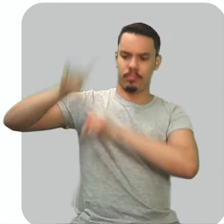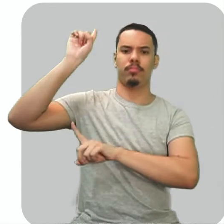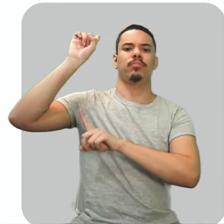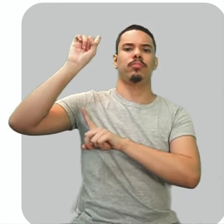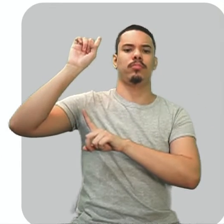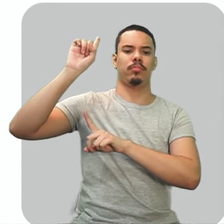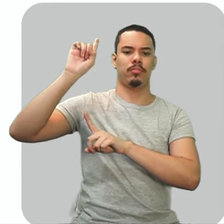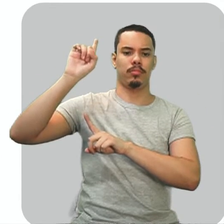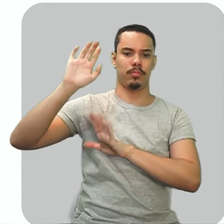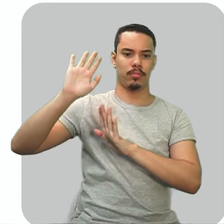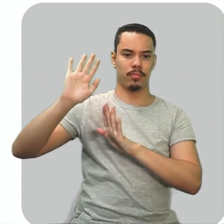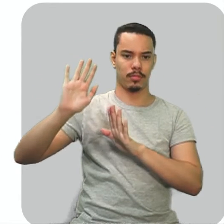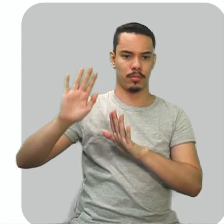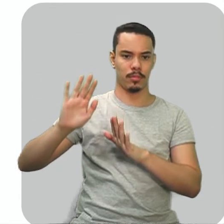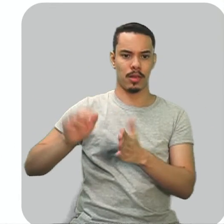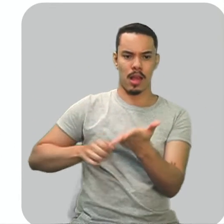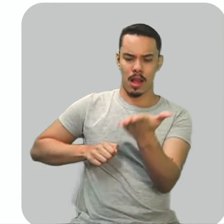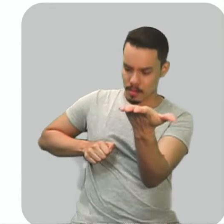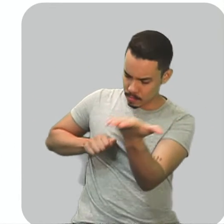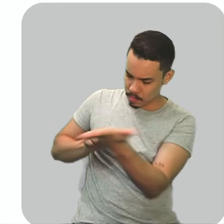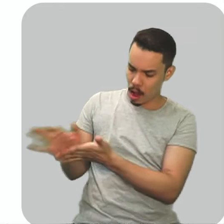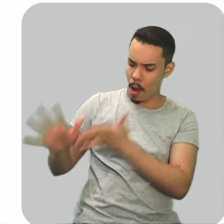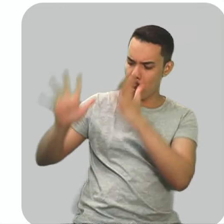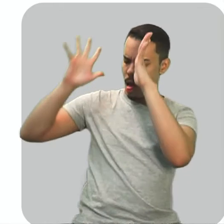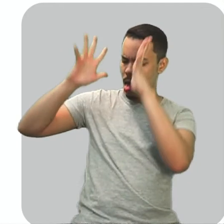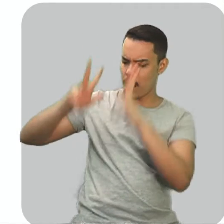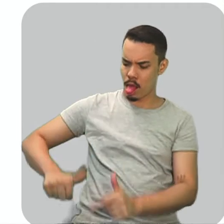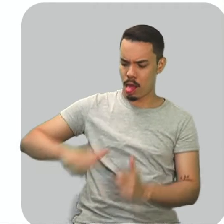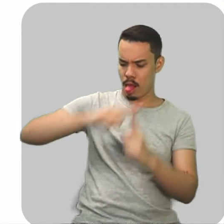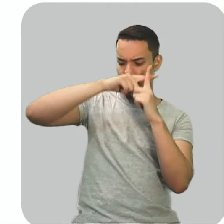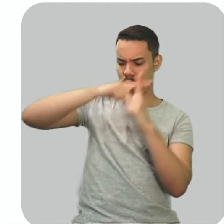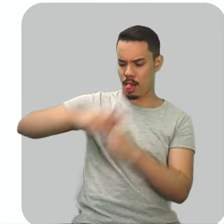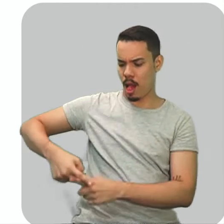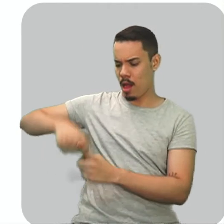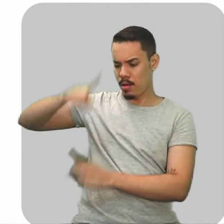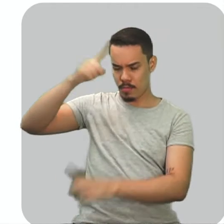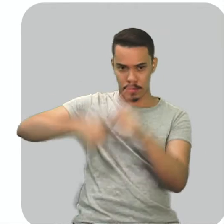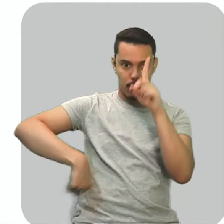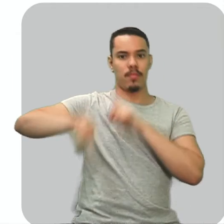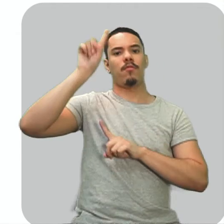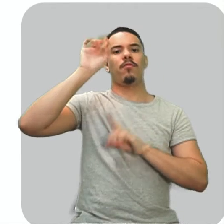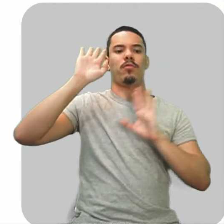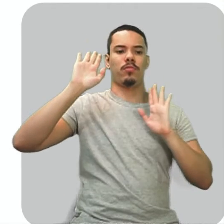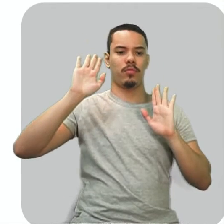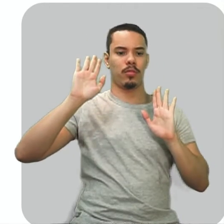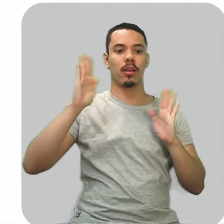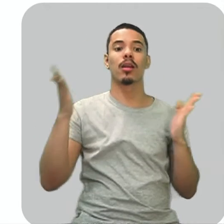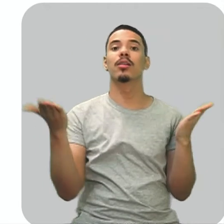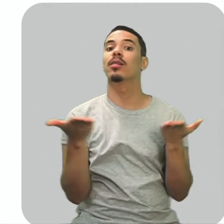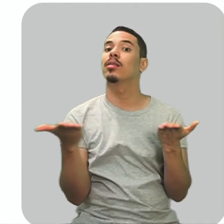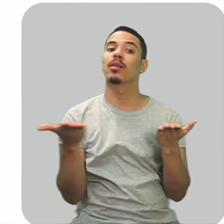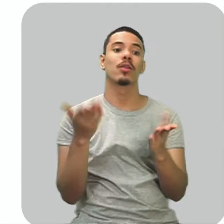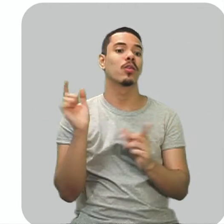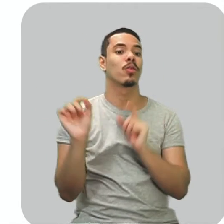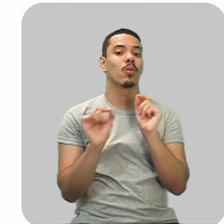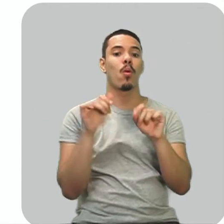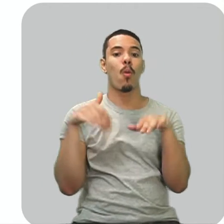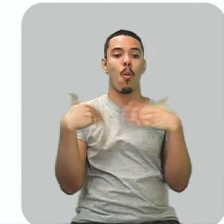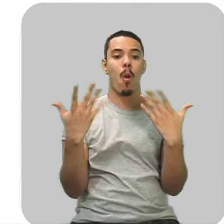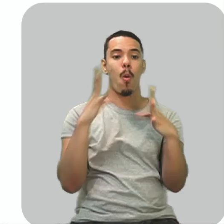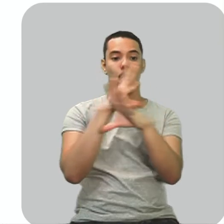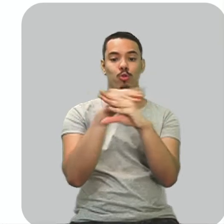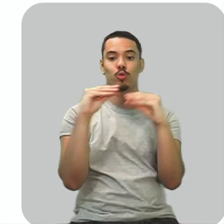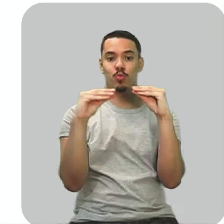e é e dá volta por cima e agora Amado Qual é a